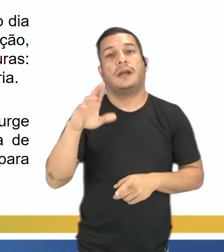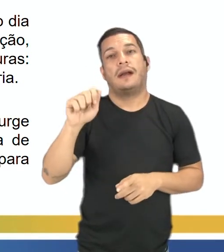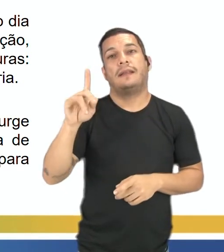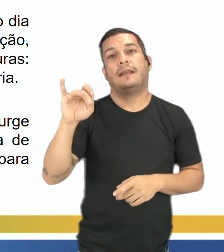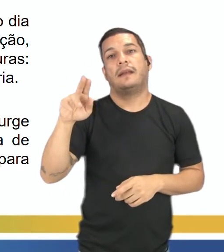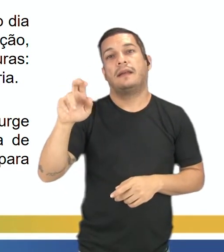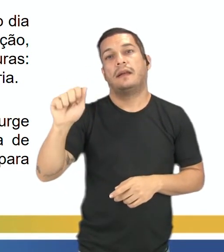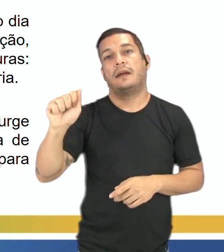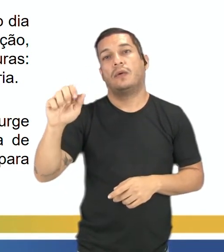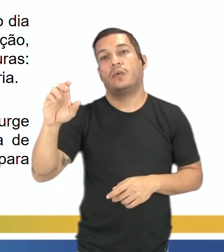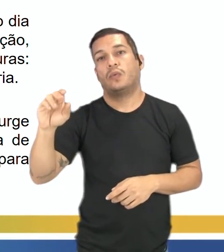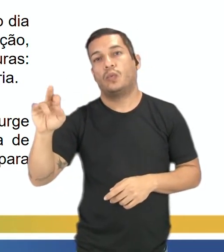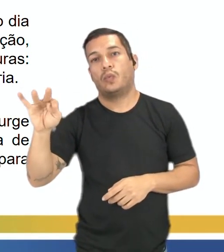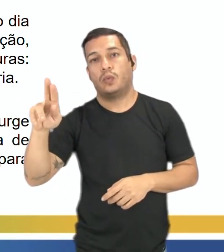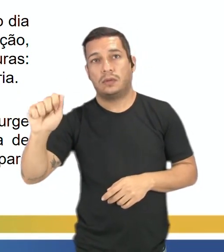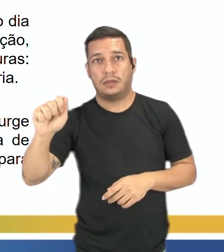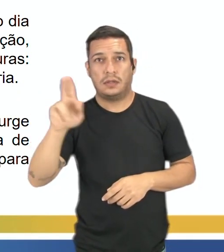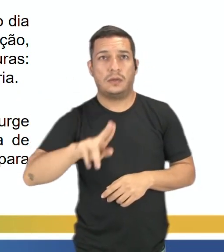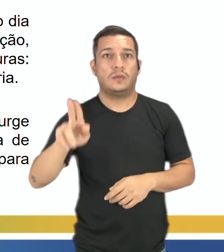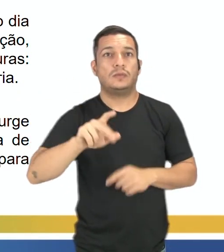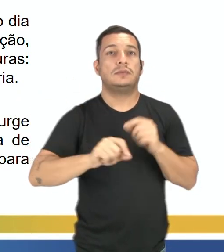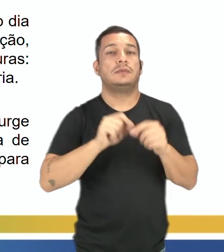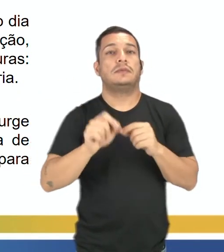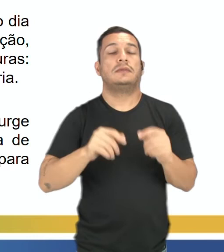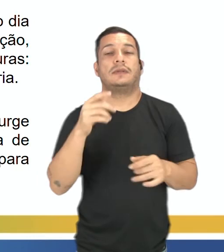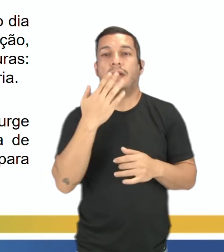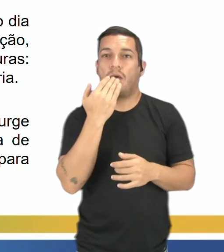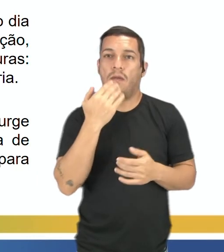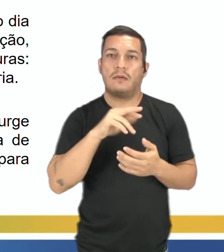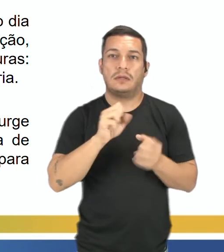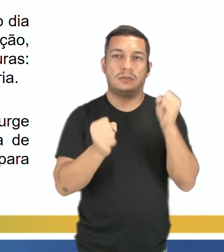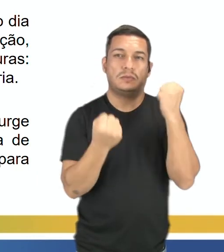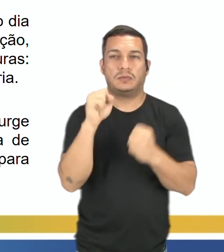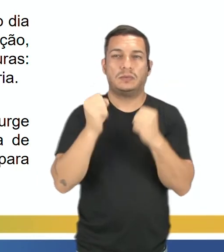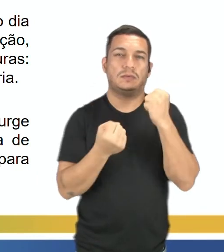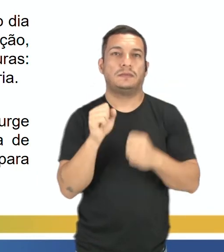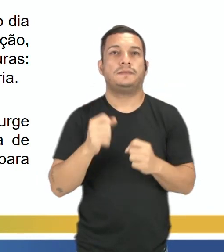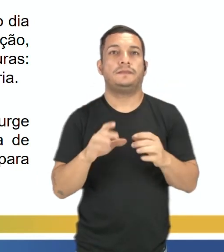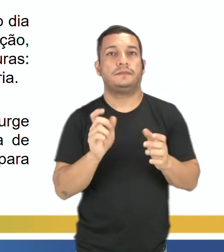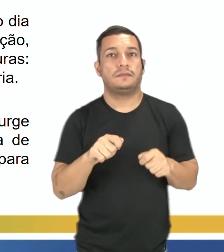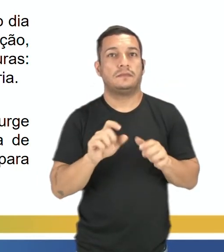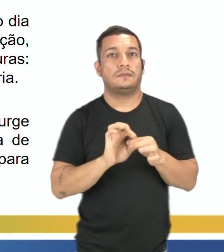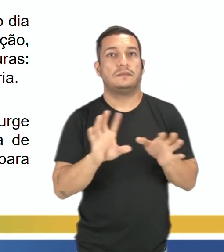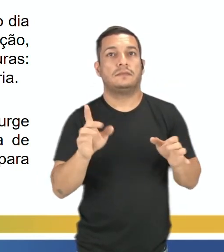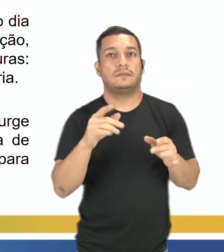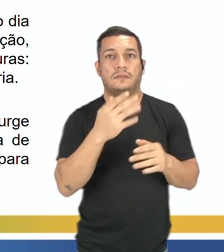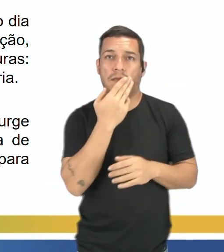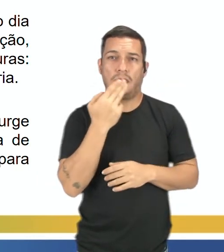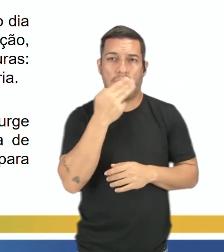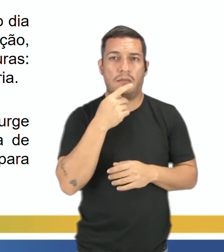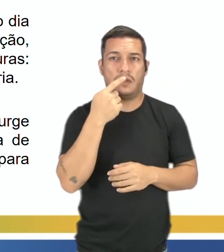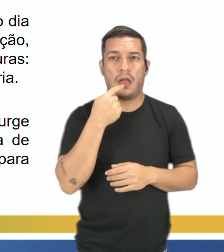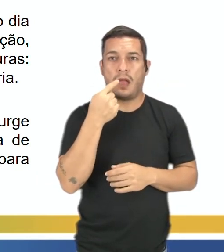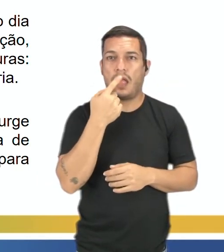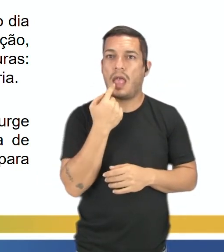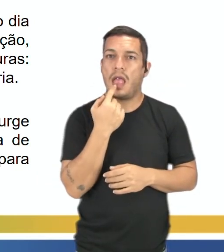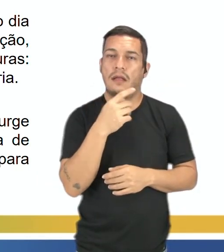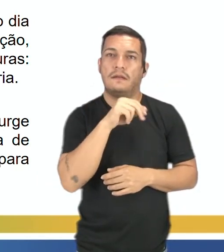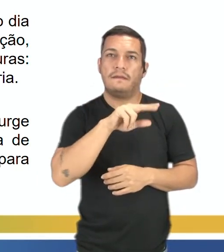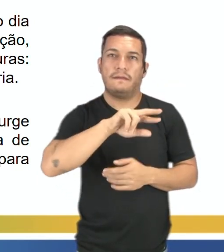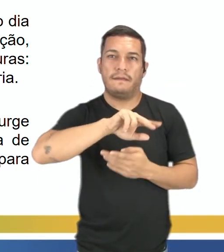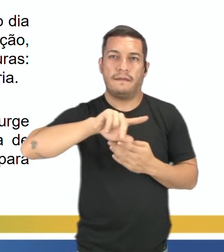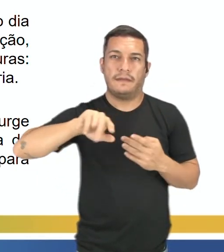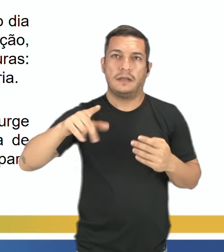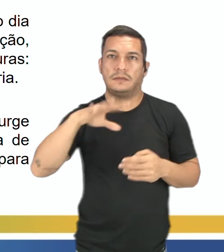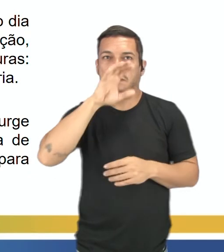tá pessoal esse produto de ésteres é muito usado em indústrias de alimentos ele permite a atribuição diferentes sabores e aromas